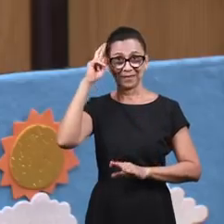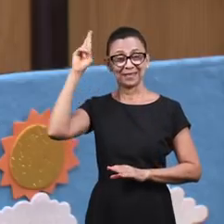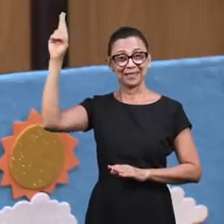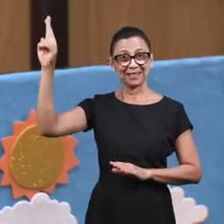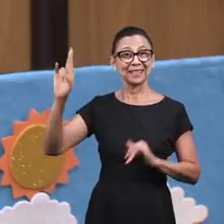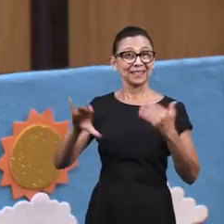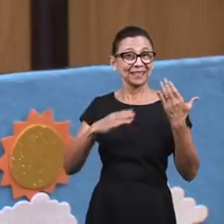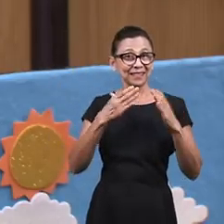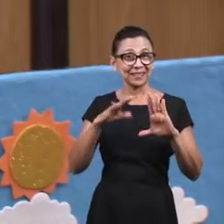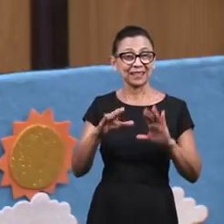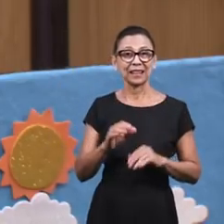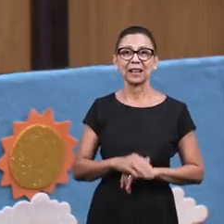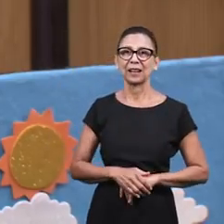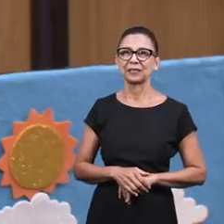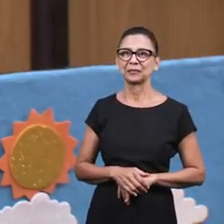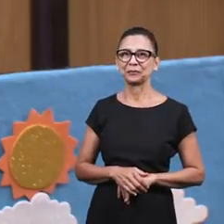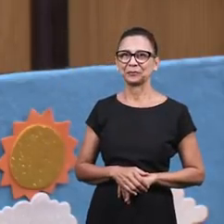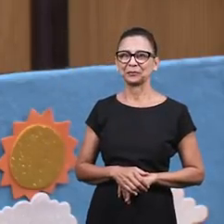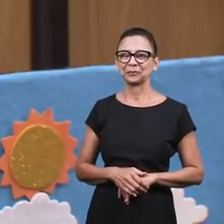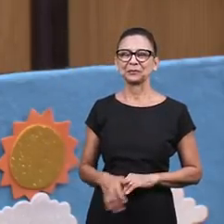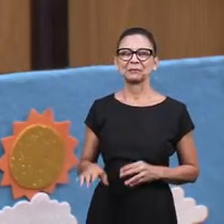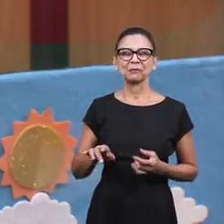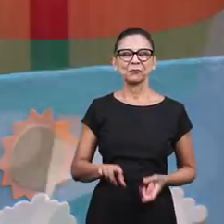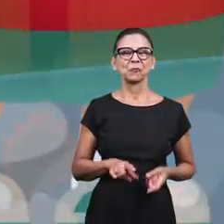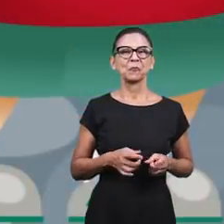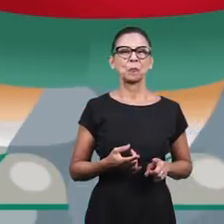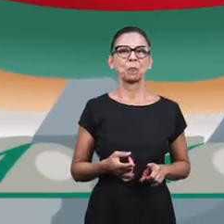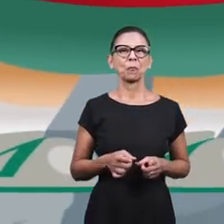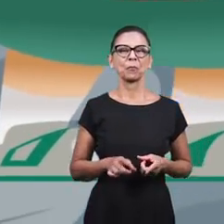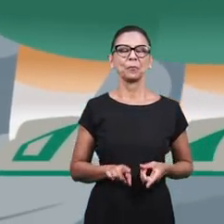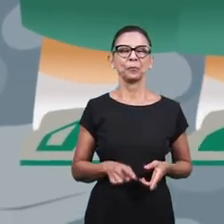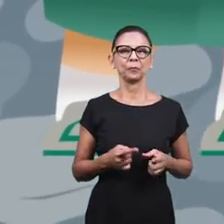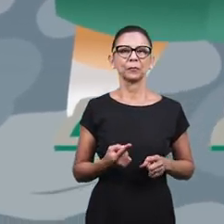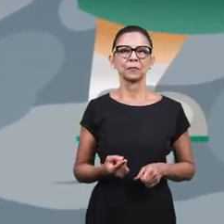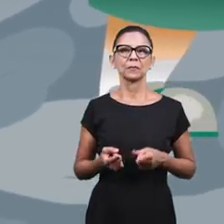senhor vamos cantar quero ser fiel